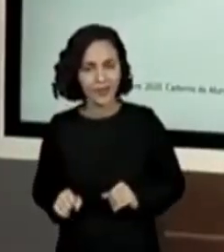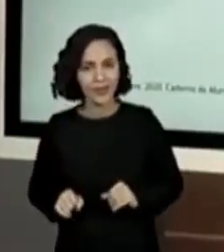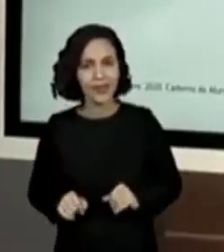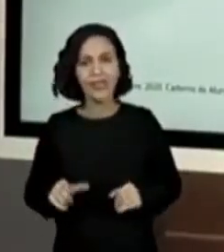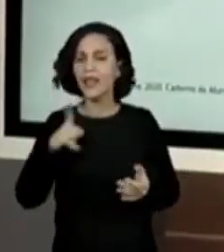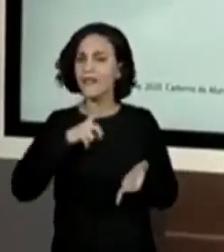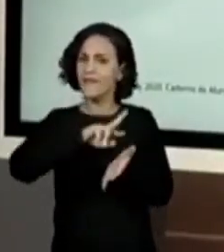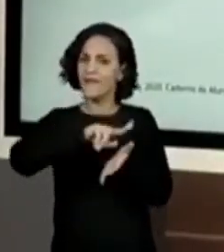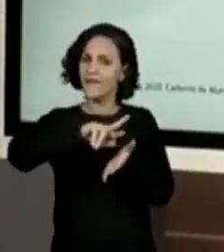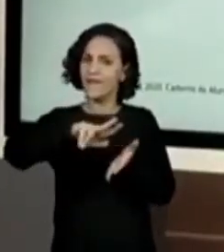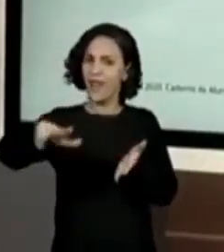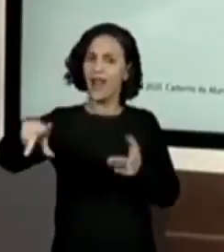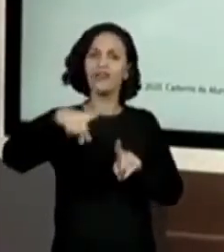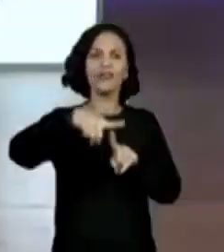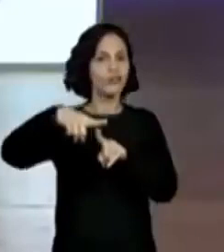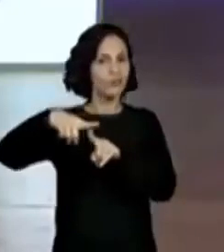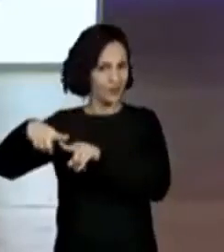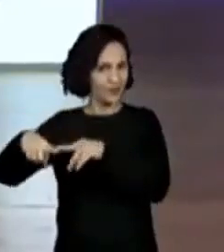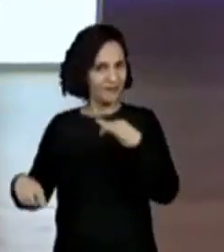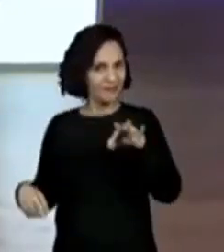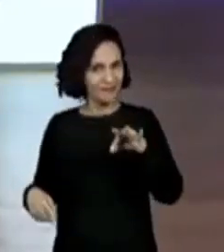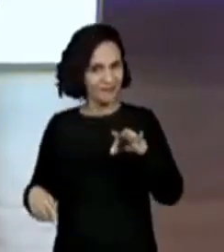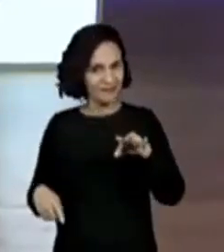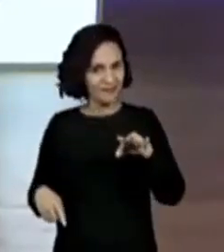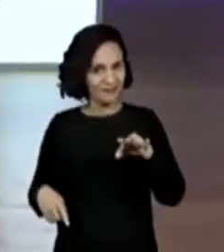tipos de caqui.